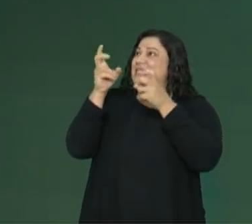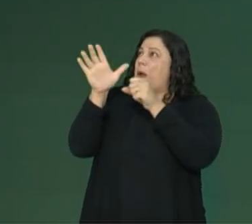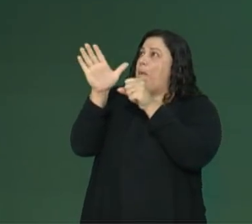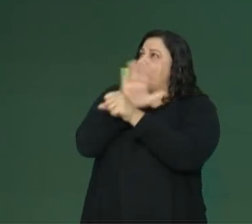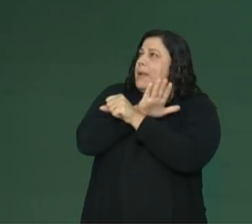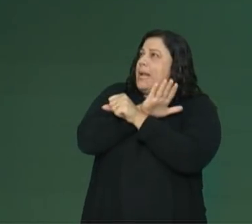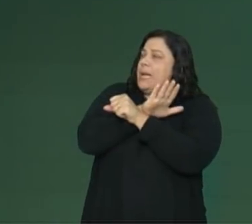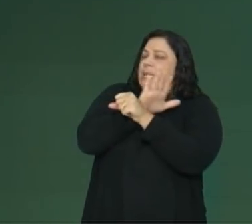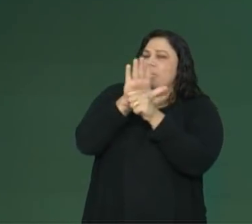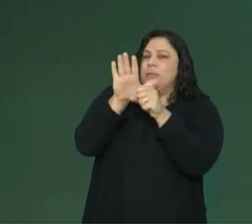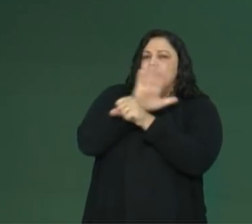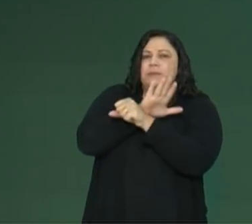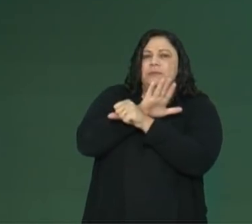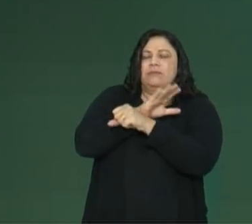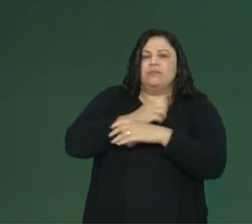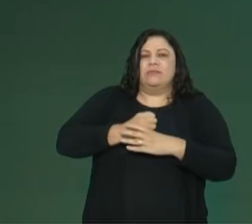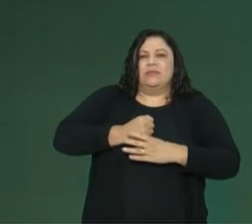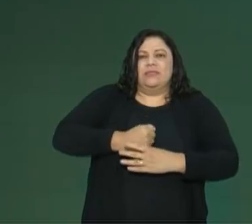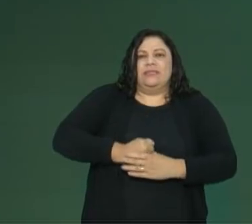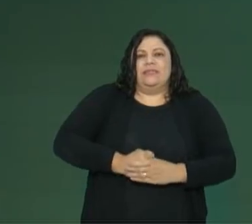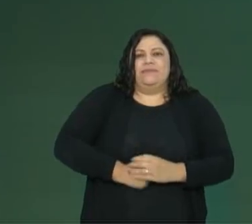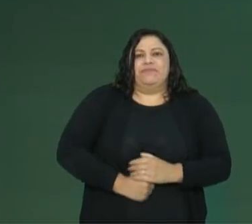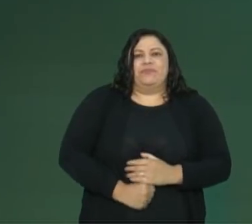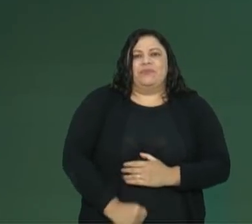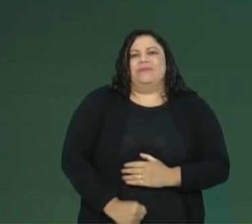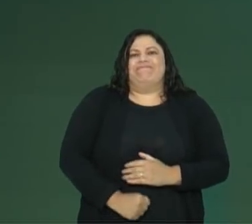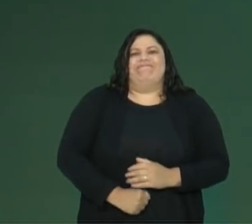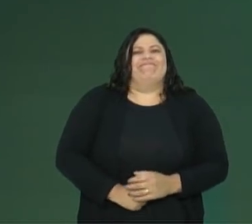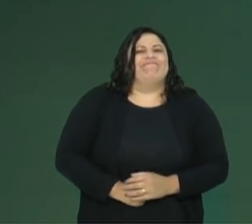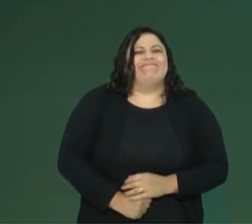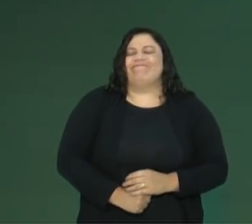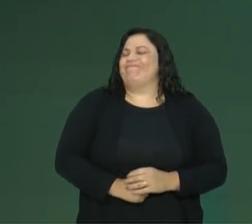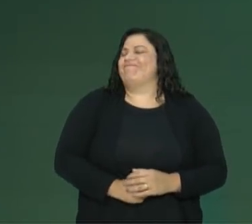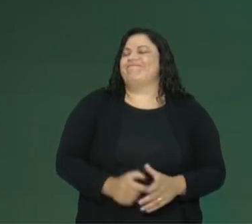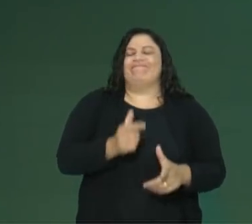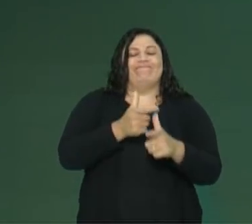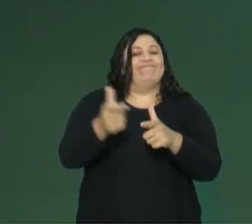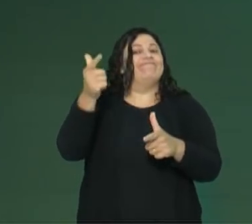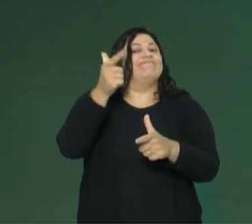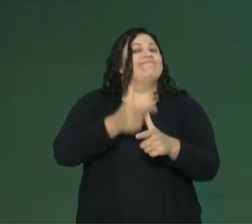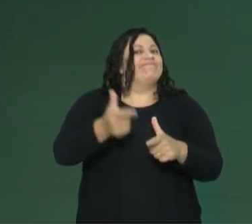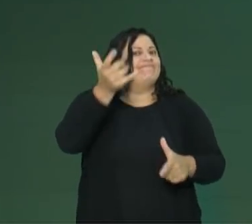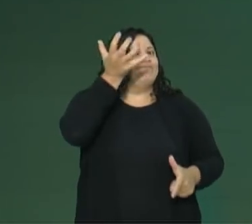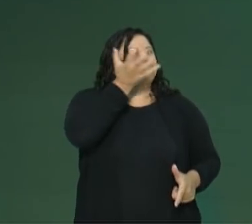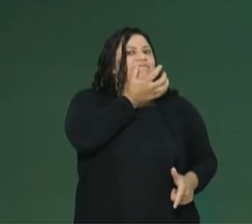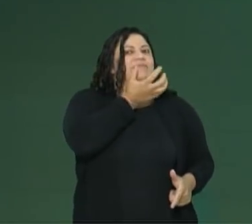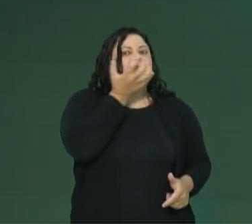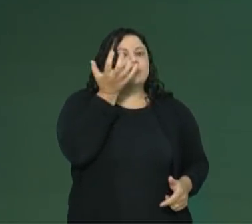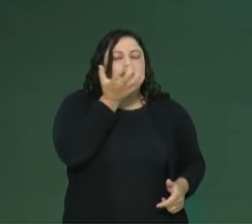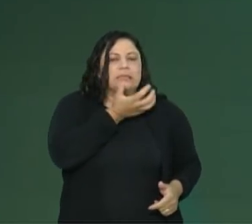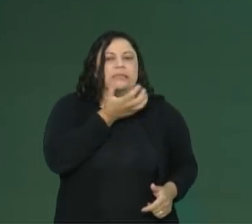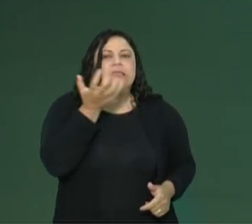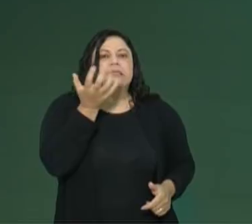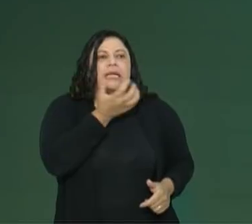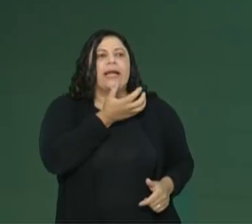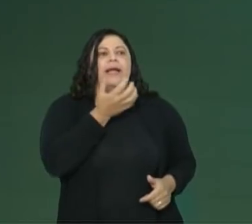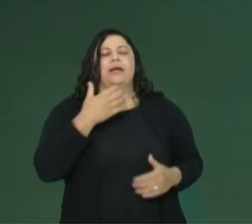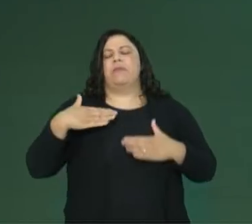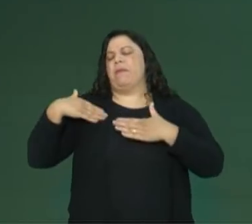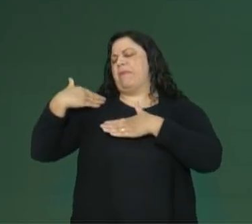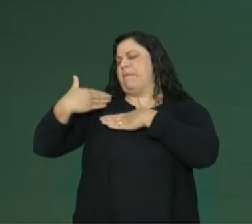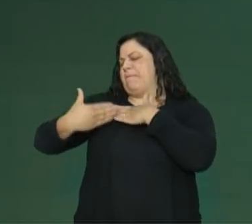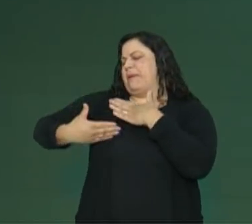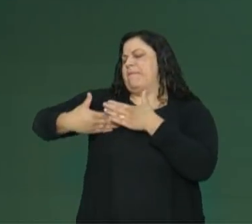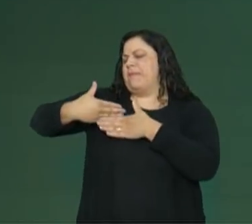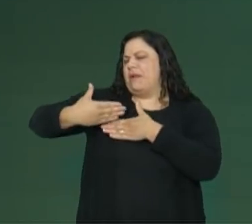do trânsito intestinal. Uma constipação. Problemas gravíssimos. Claro que isso acontece por longos